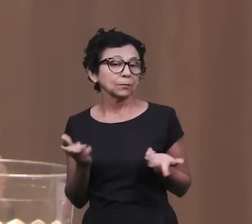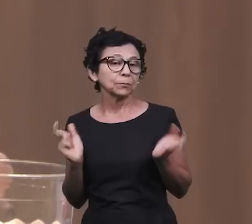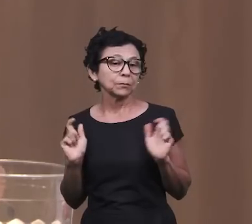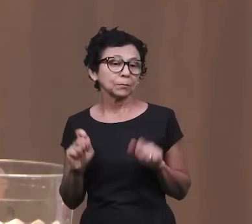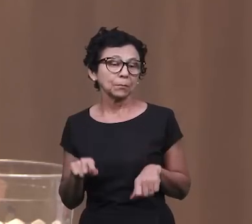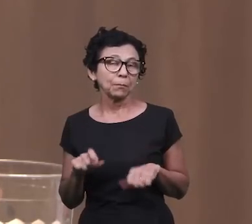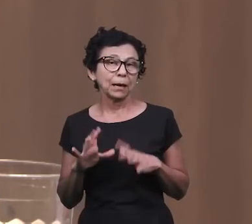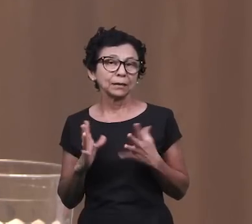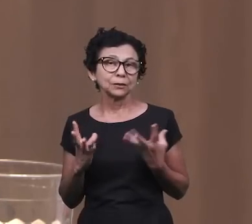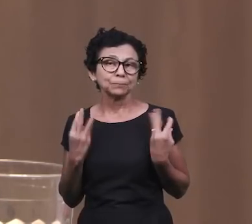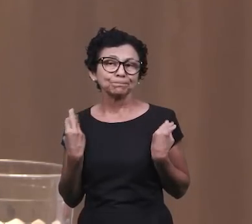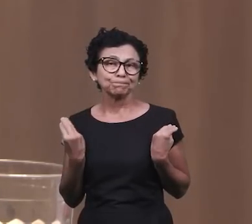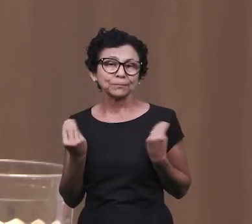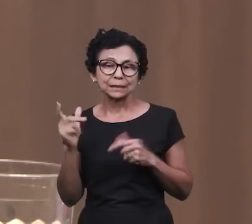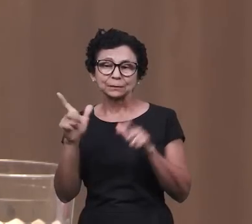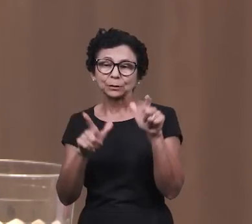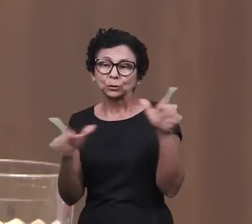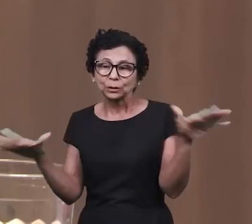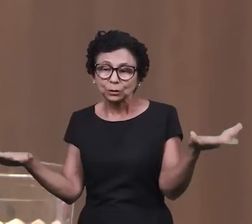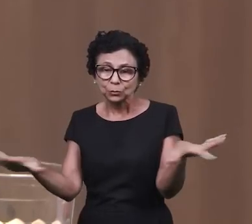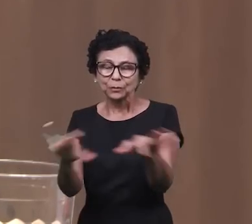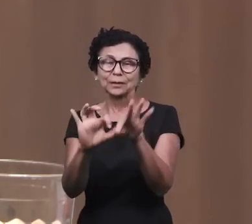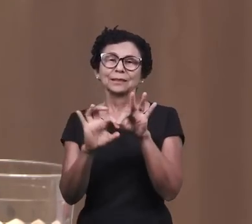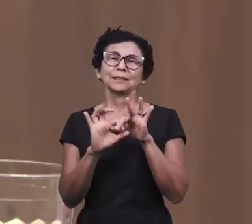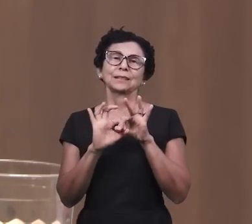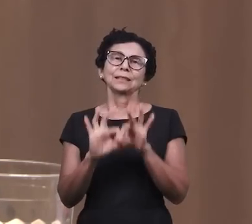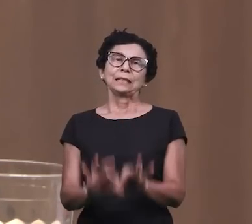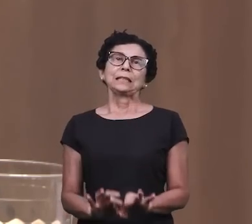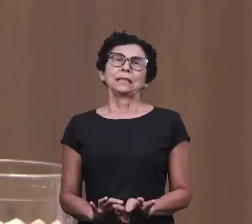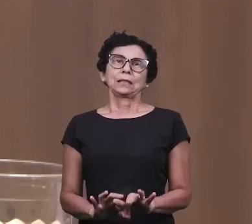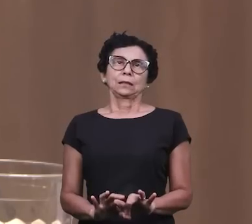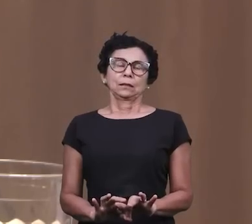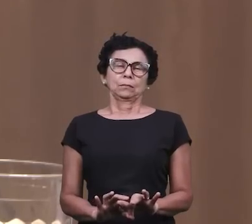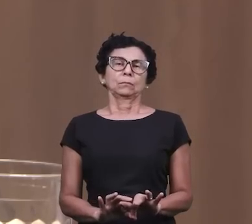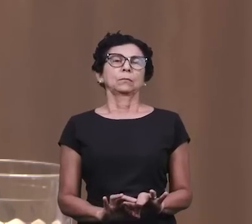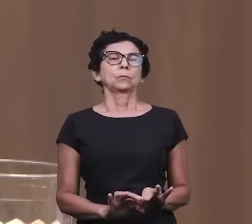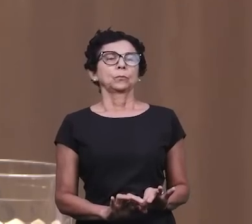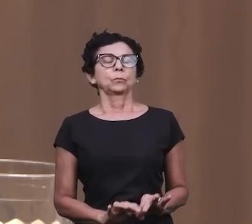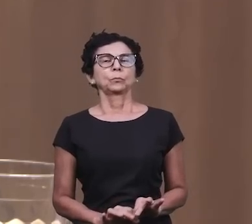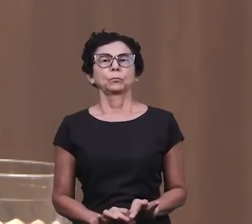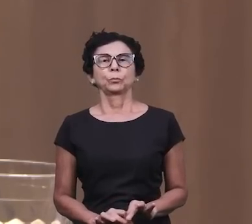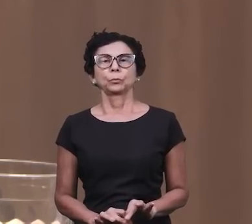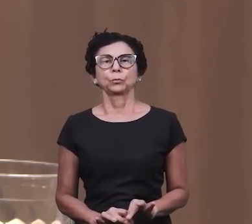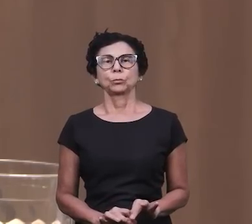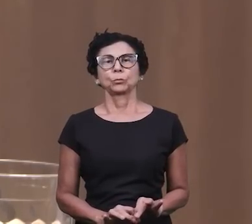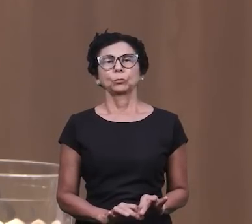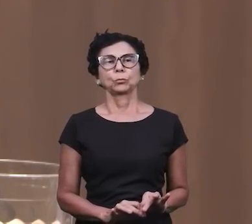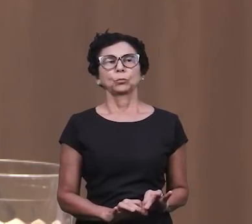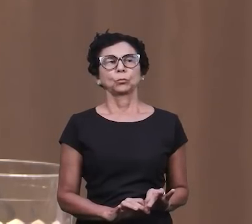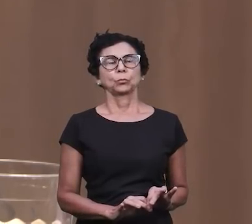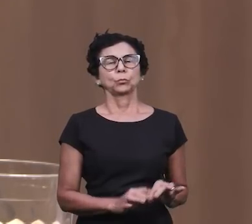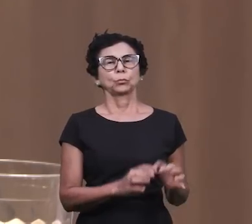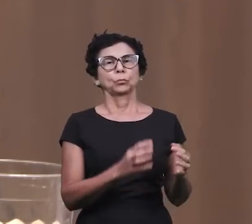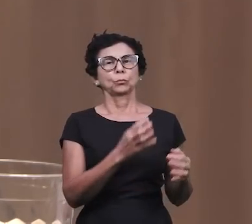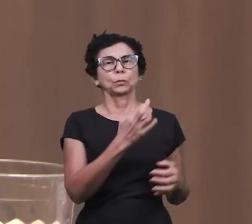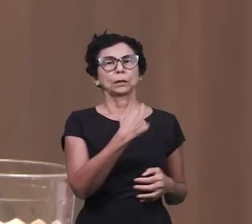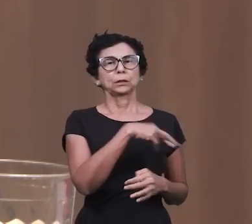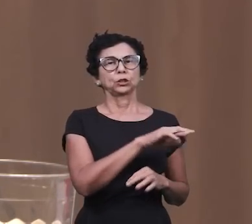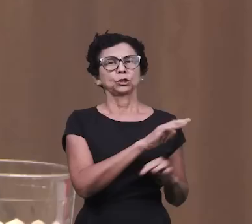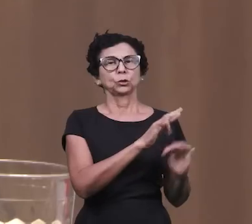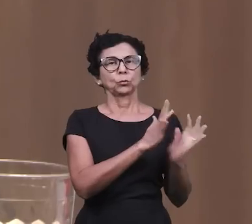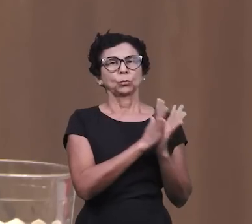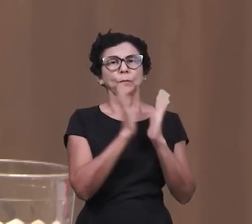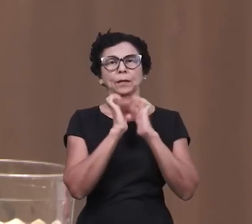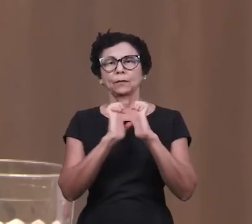capaz de agregar as pessoas. Porque normalmente, os grupos que normalmente levam para esses países um